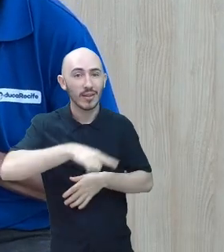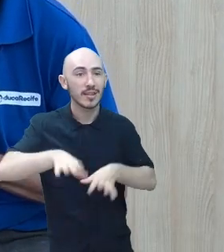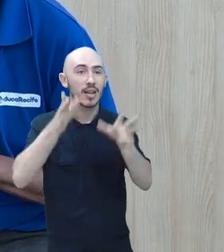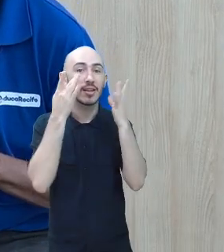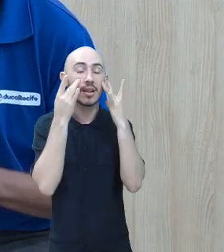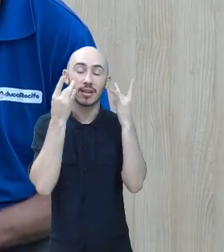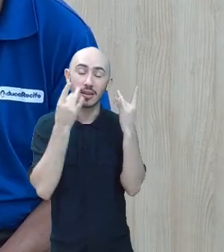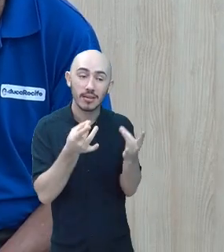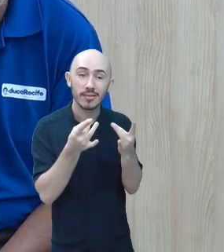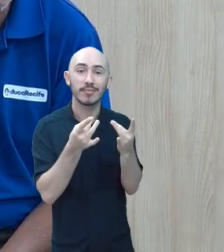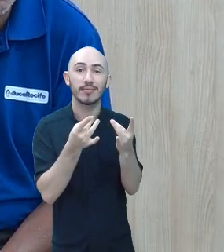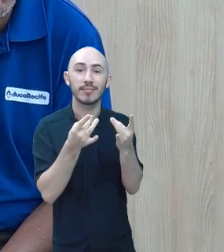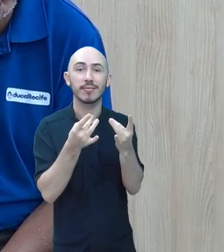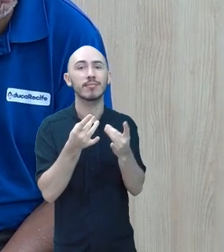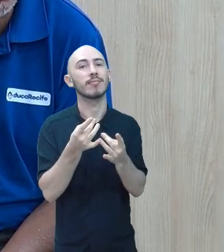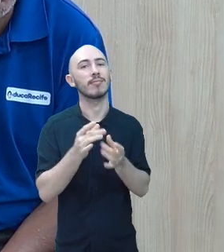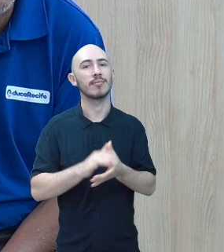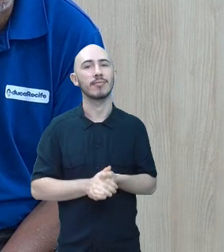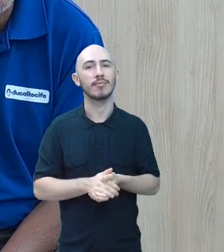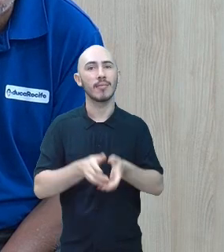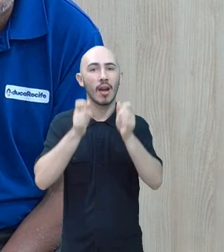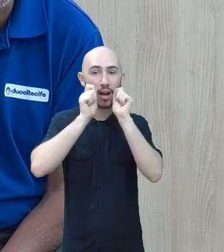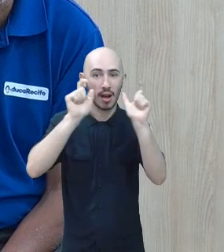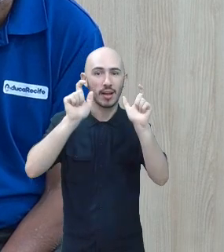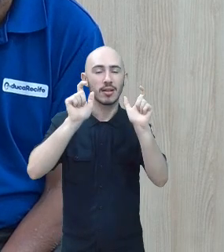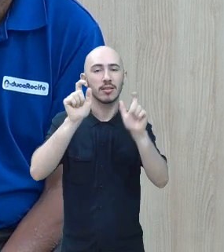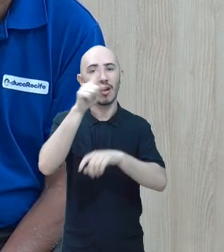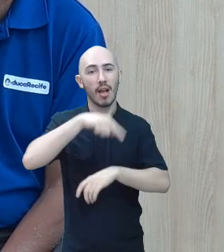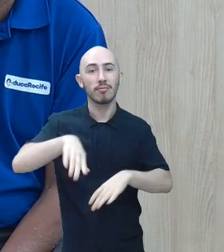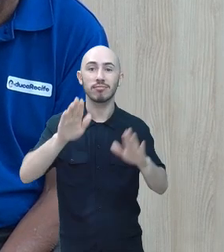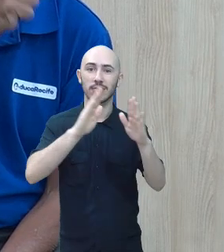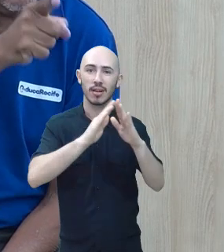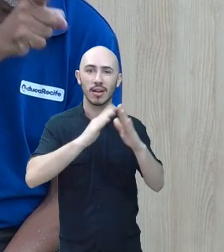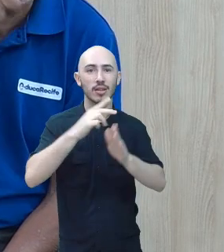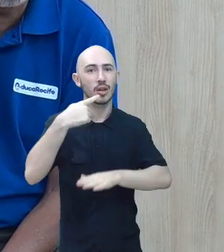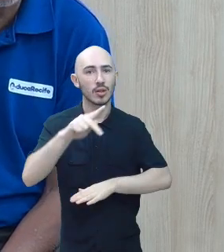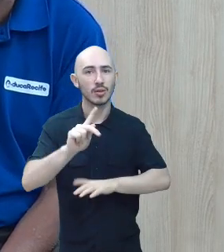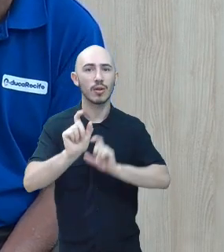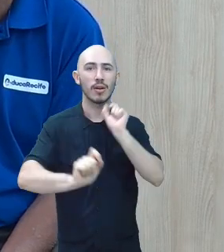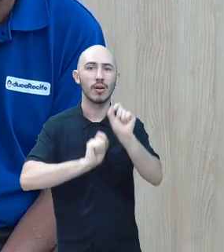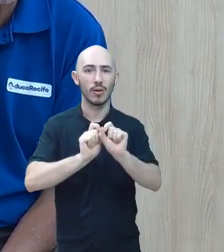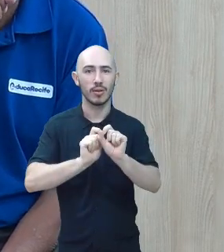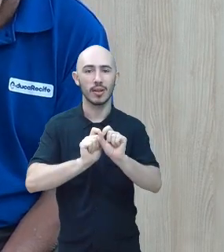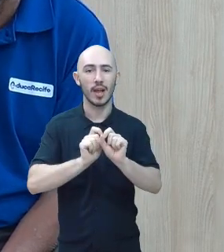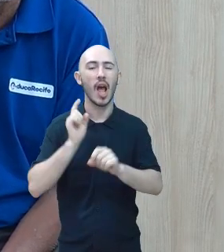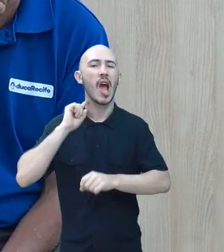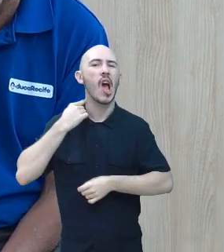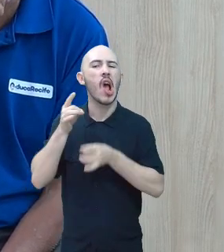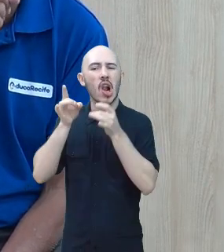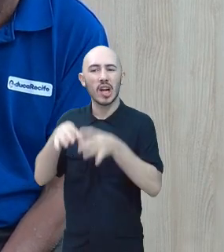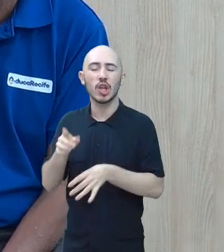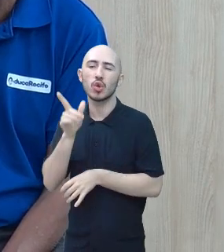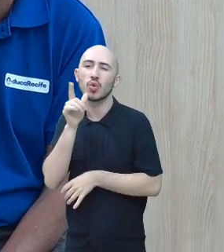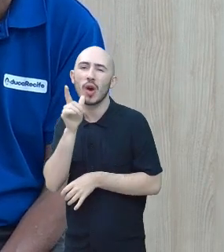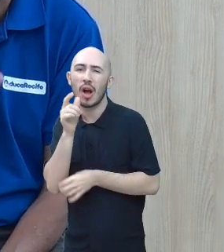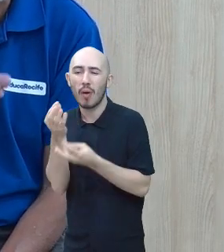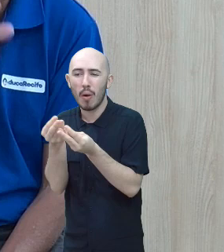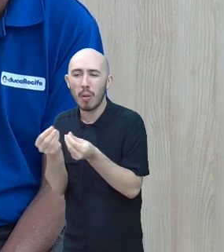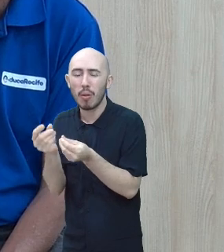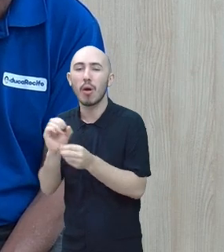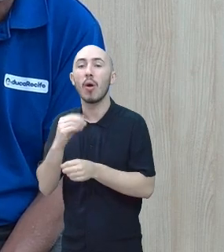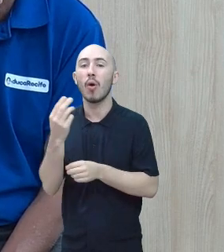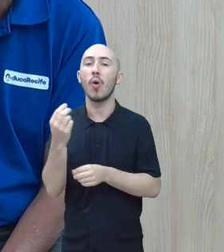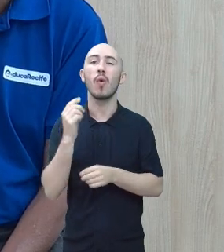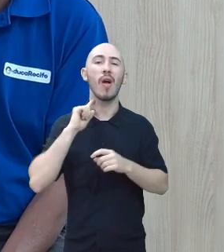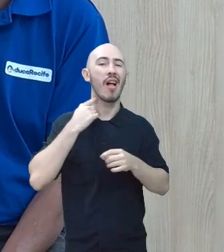atenção. Se liga aí na tua casa, com seco e com molhado. O que é que tu faz com o teu resíduo só daquilo que você usa?